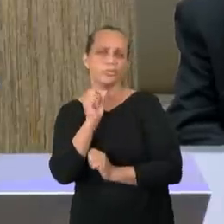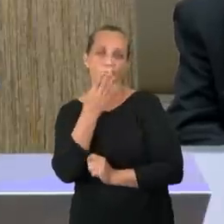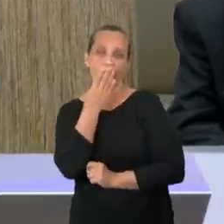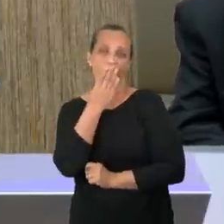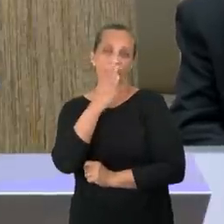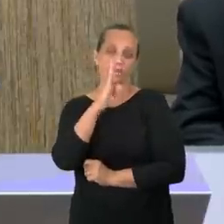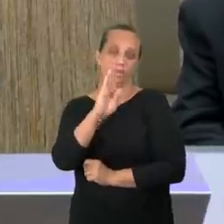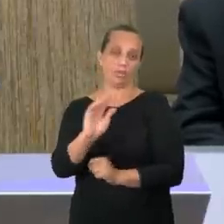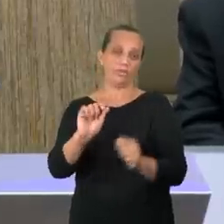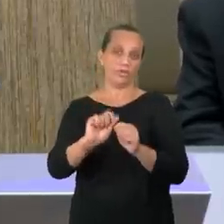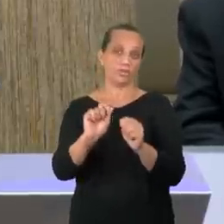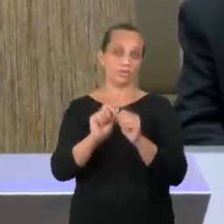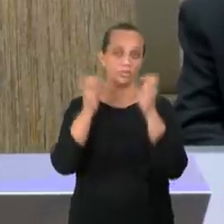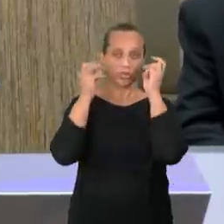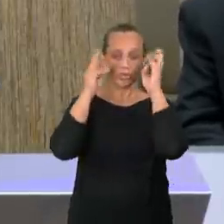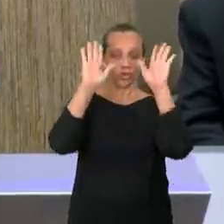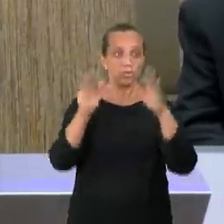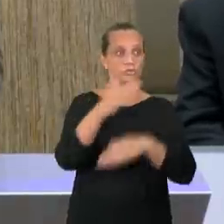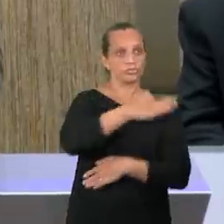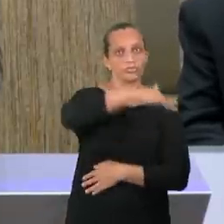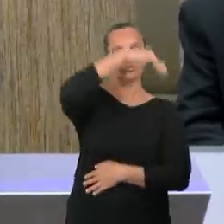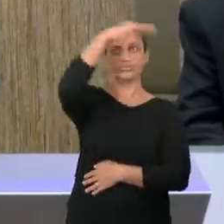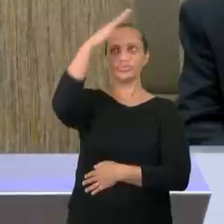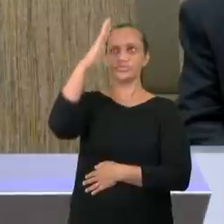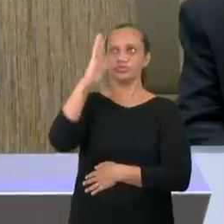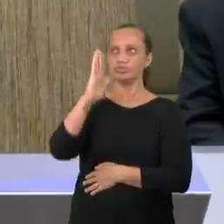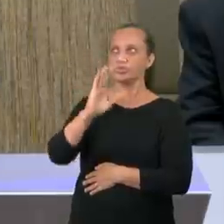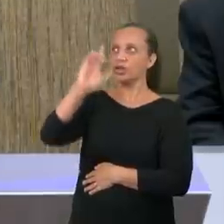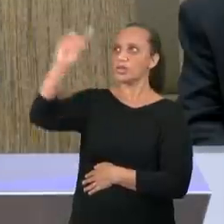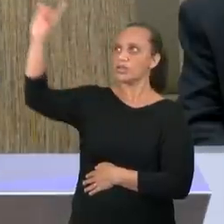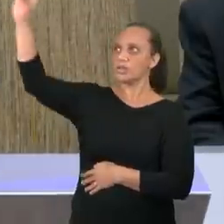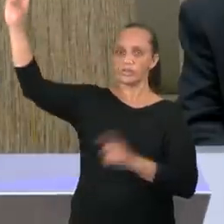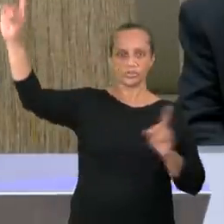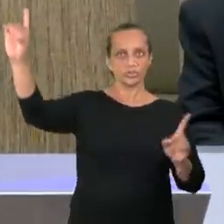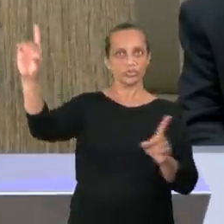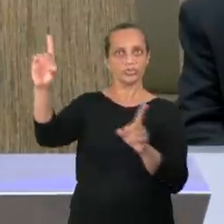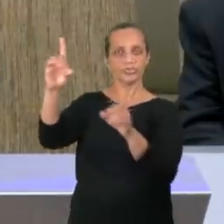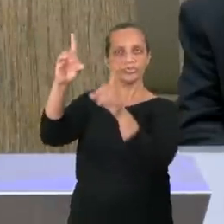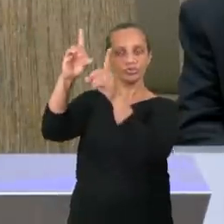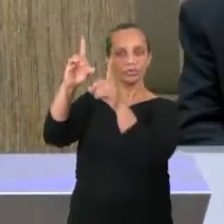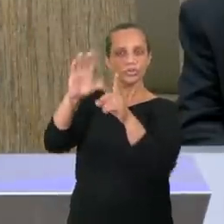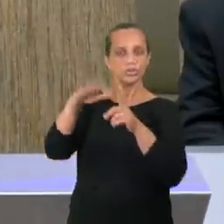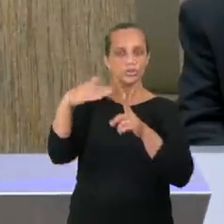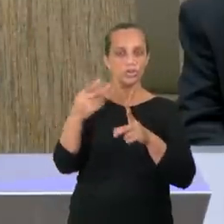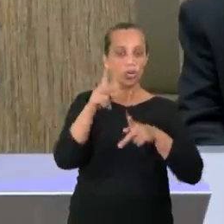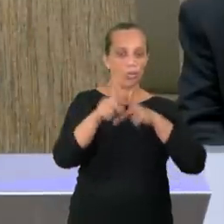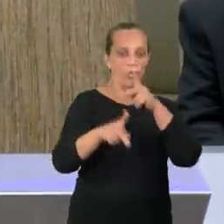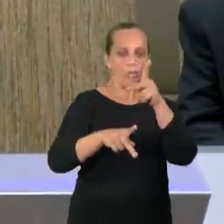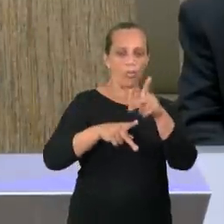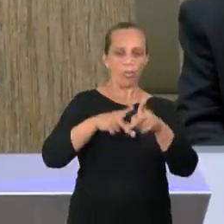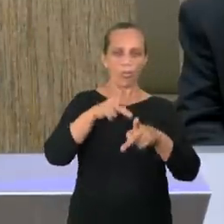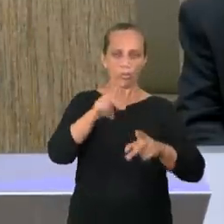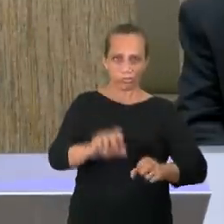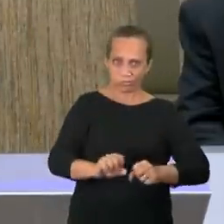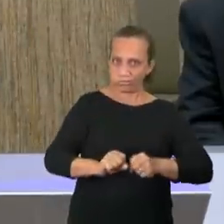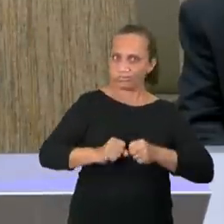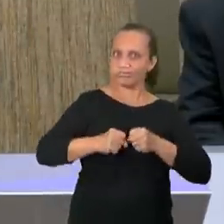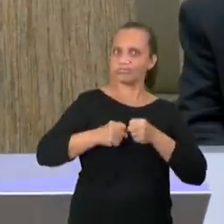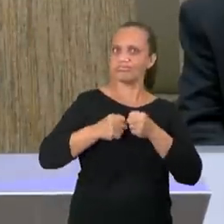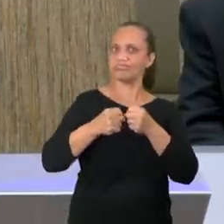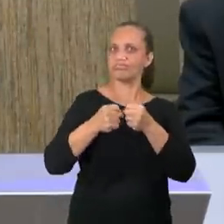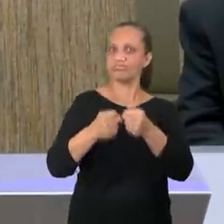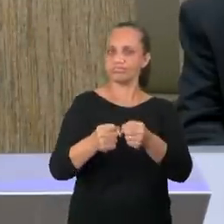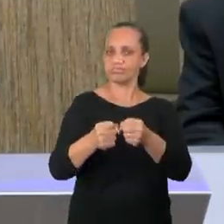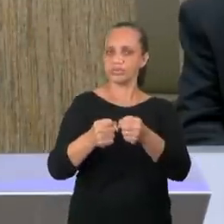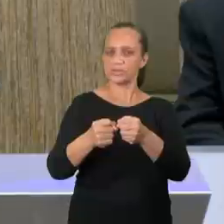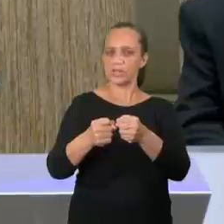quando, lá no monte que Deus foi falar com Moisés, E o povo ousado em ter